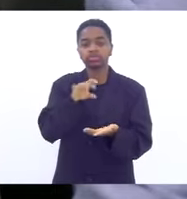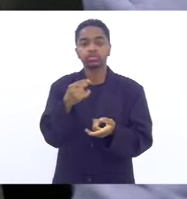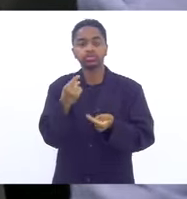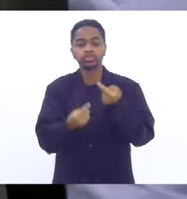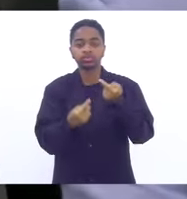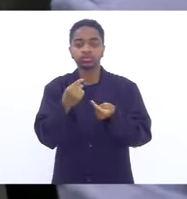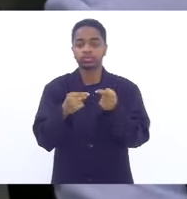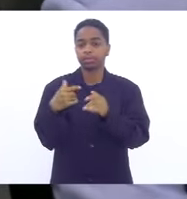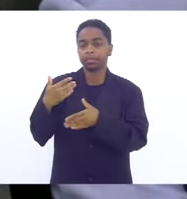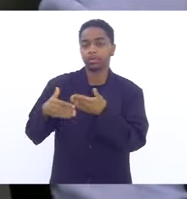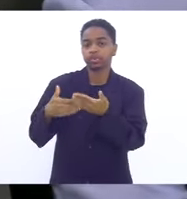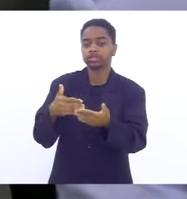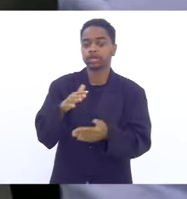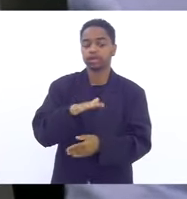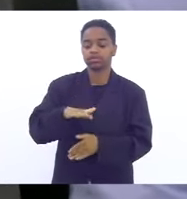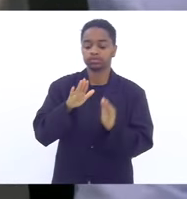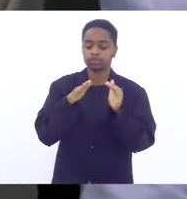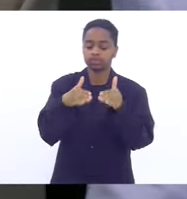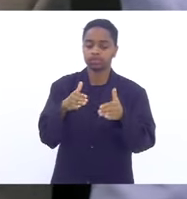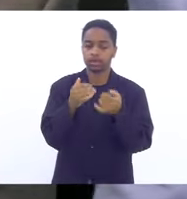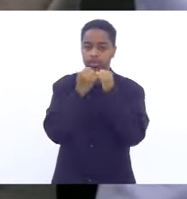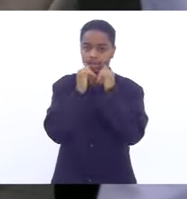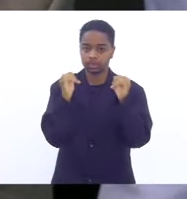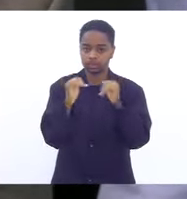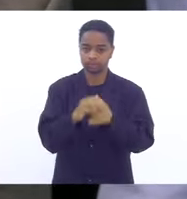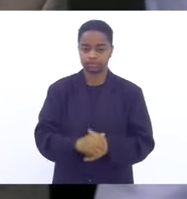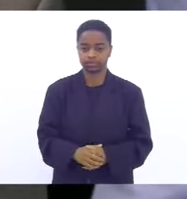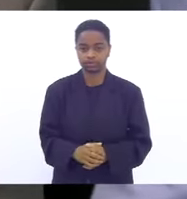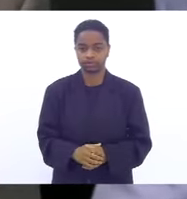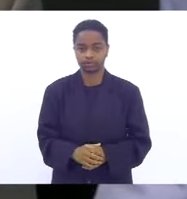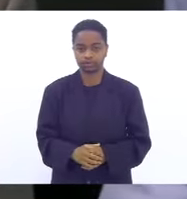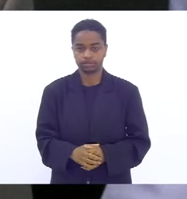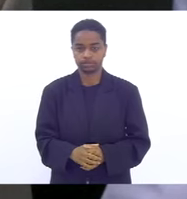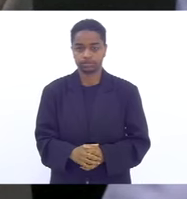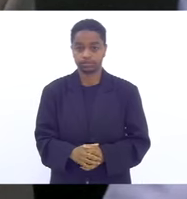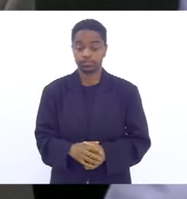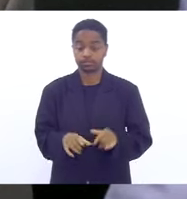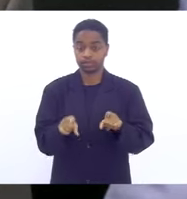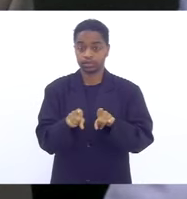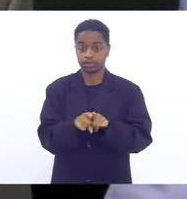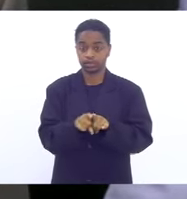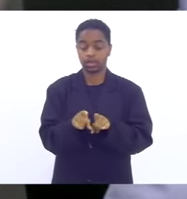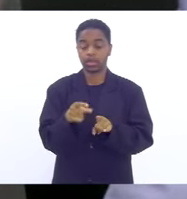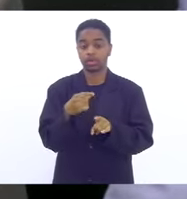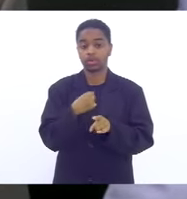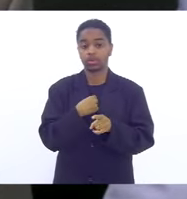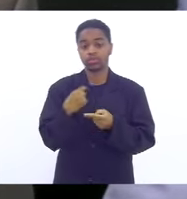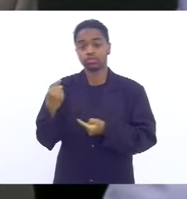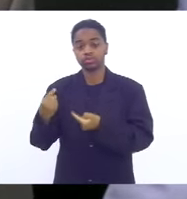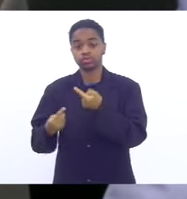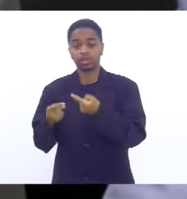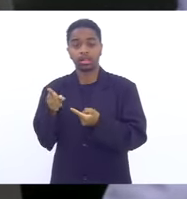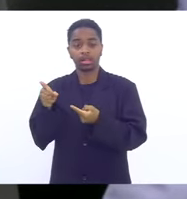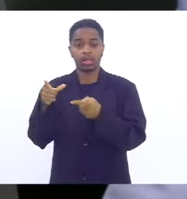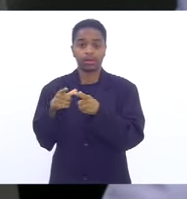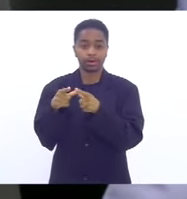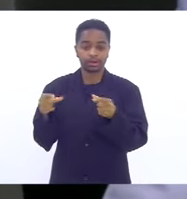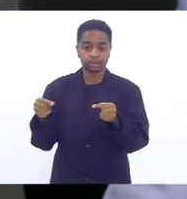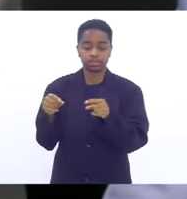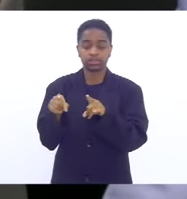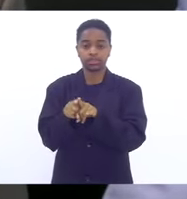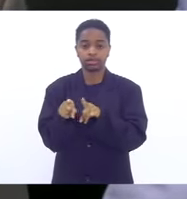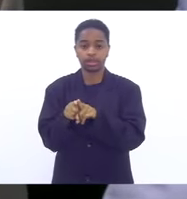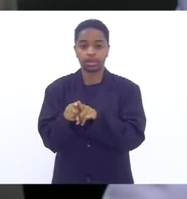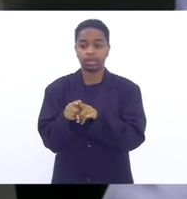de energia. E eu levo isso para Brasília, para os meus pares, para o presidente da Comissão de Minas e